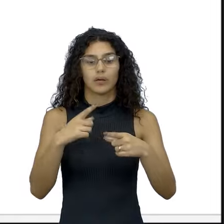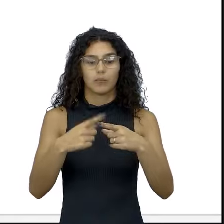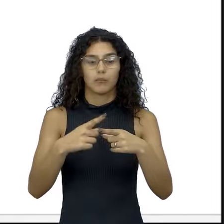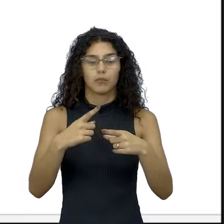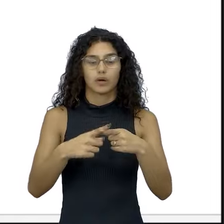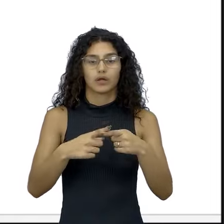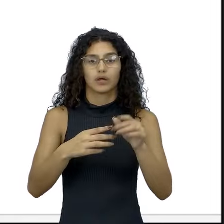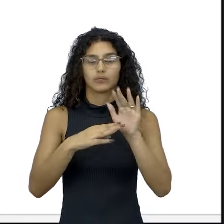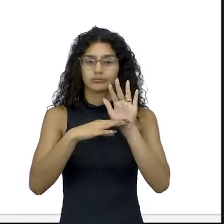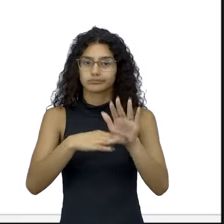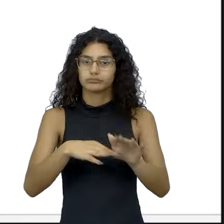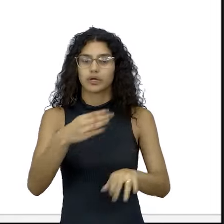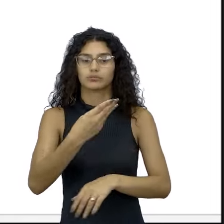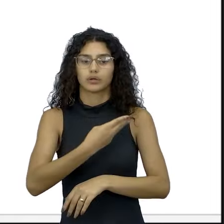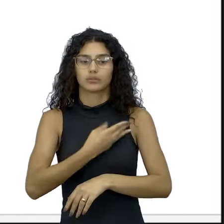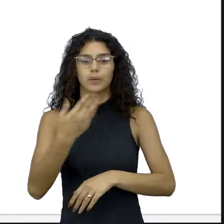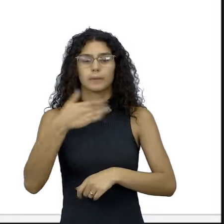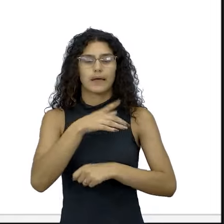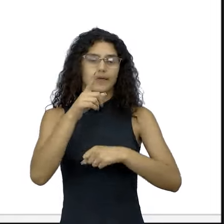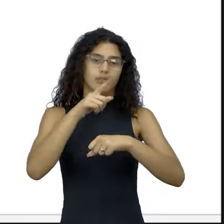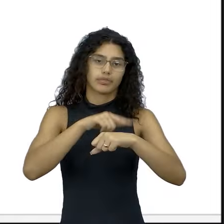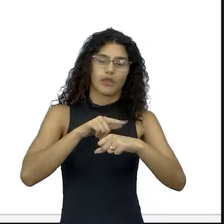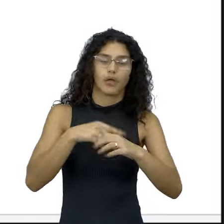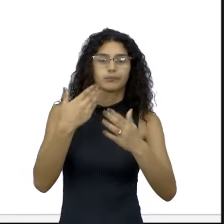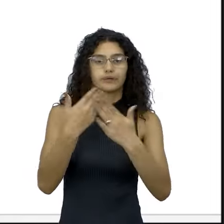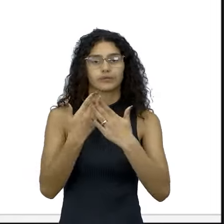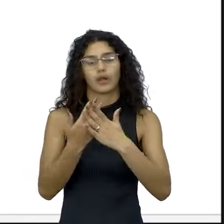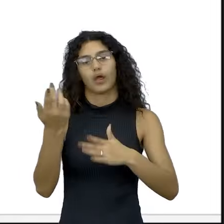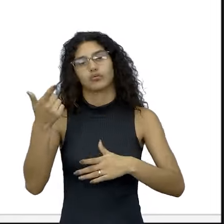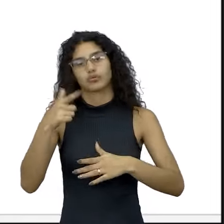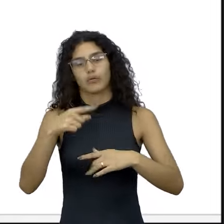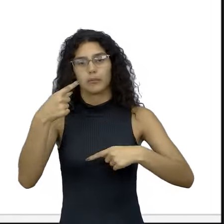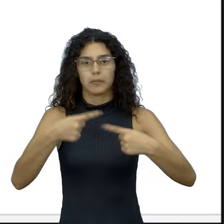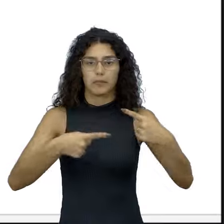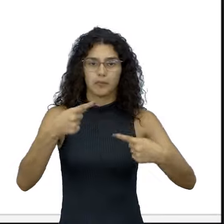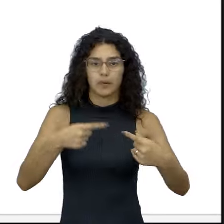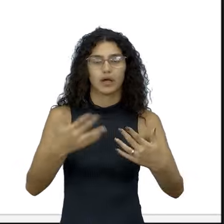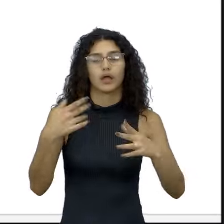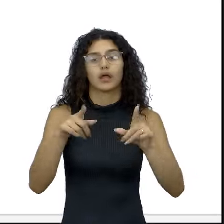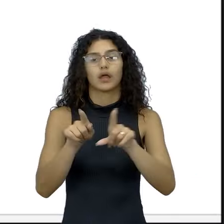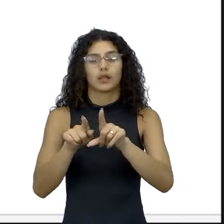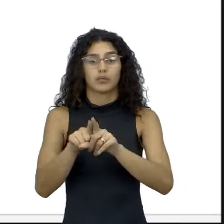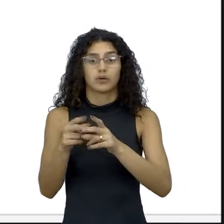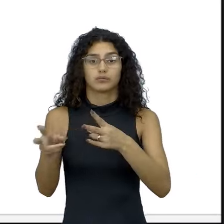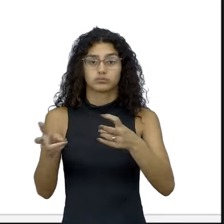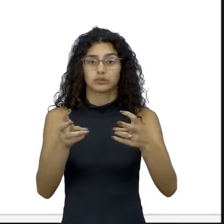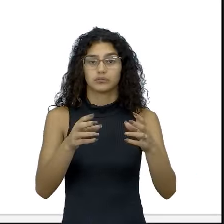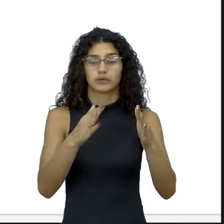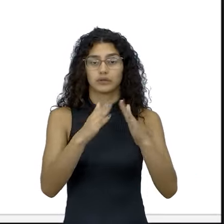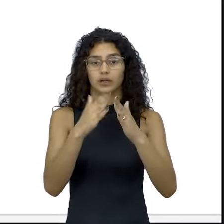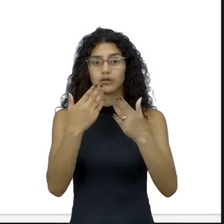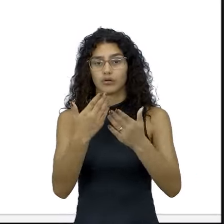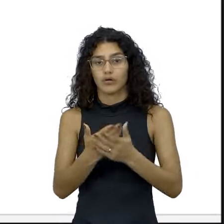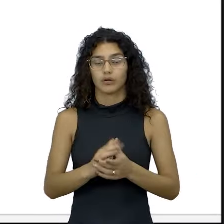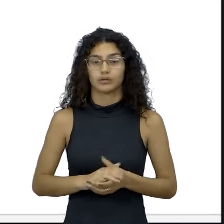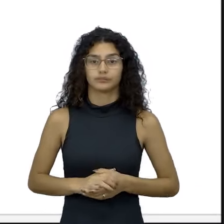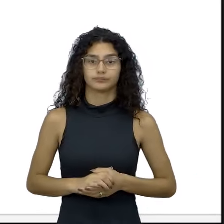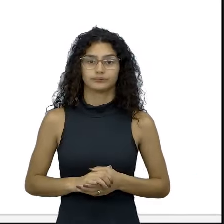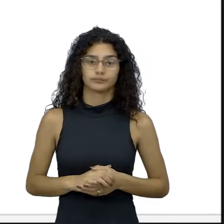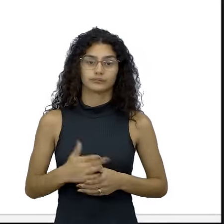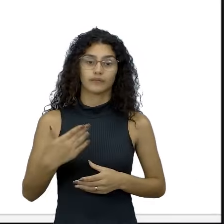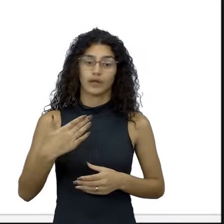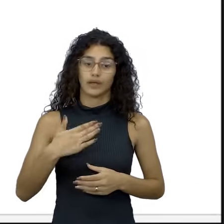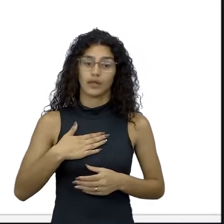ser feito com seus colegas com mais tempo, retomar, estudar essa sequência didática, não é? E também com o PC da escola.